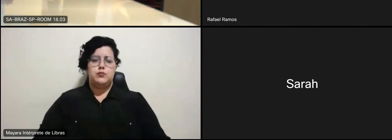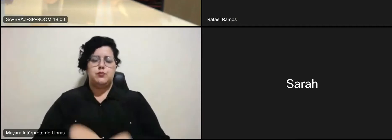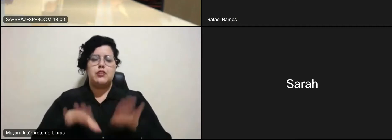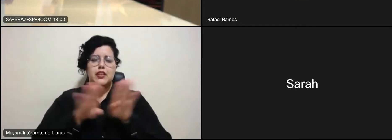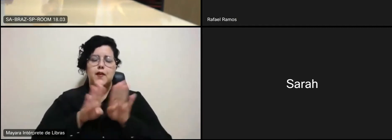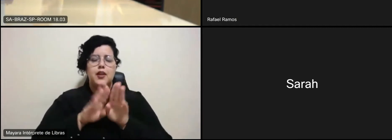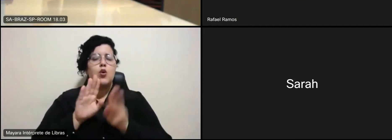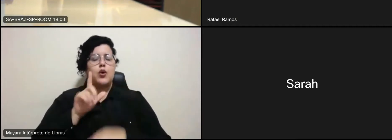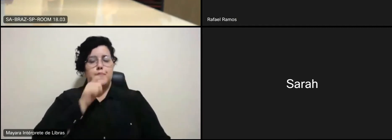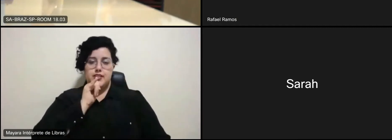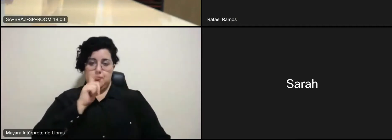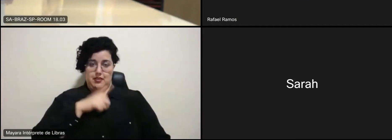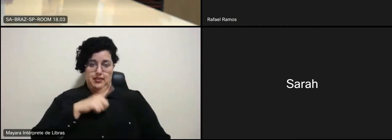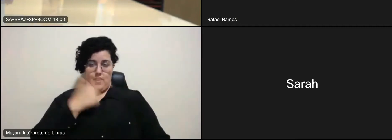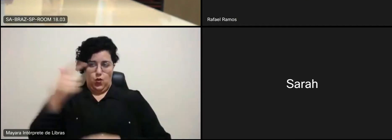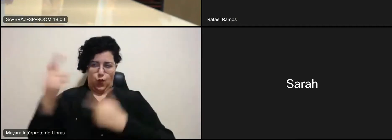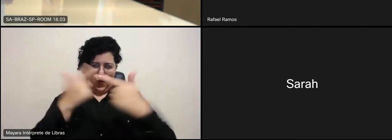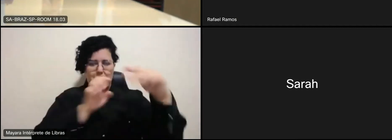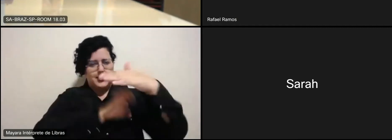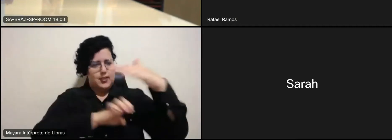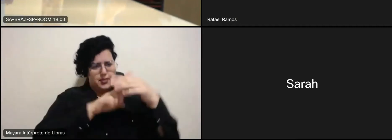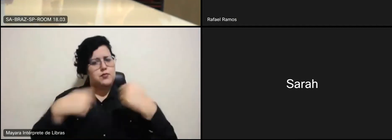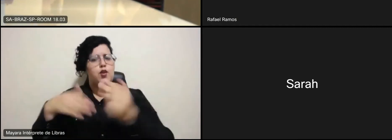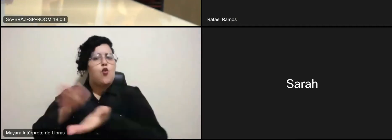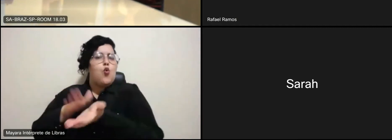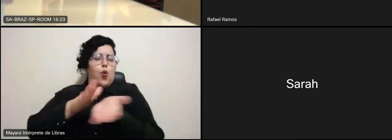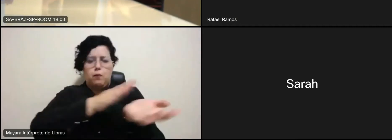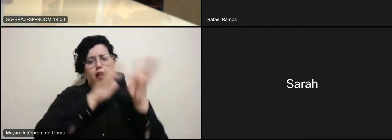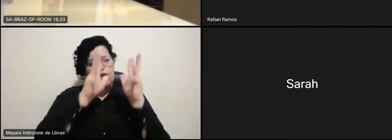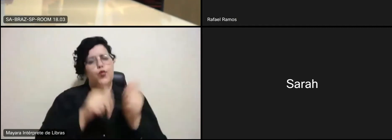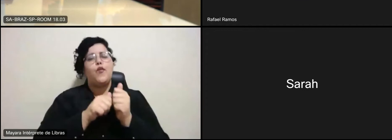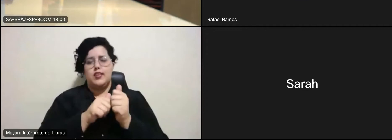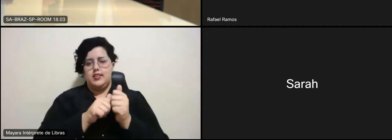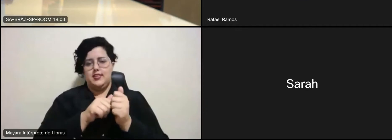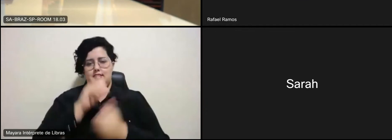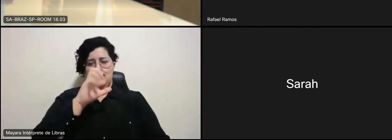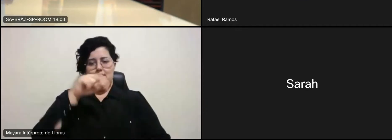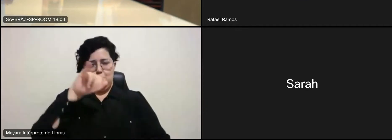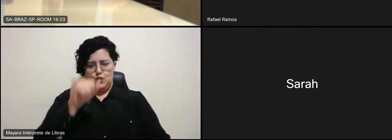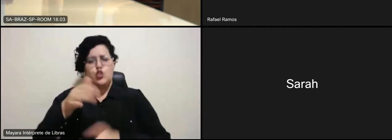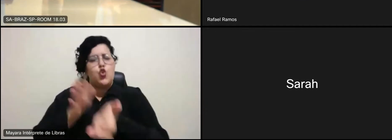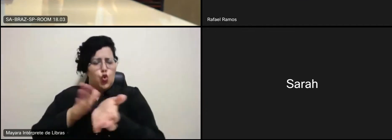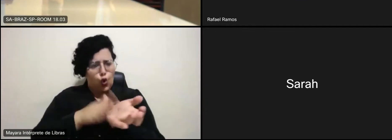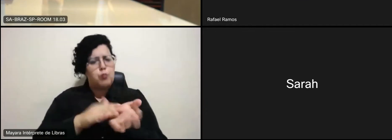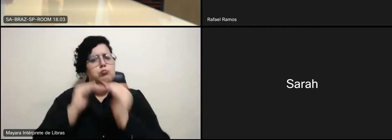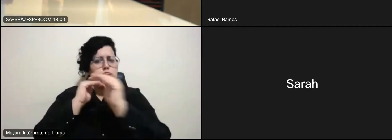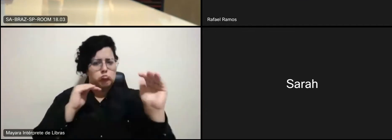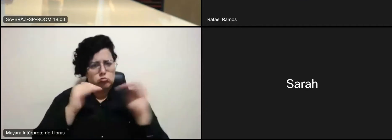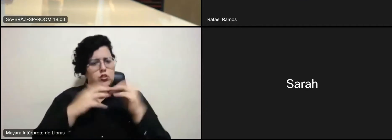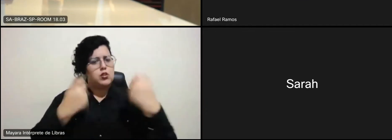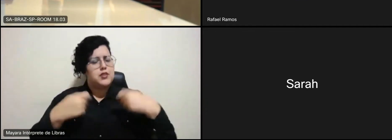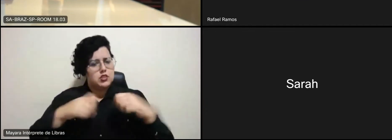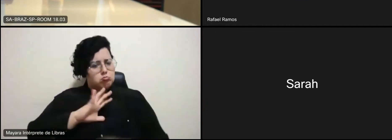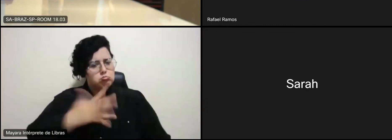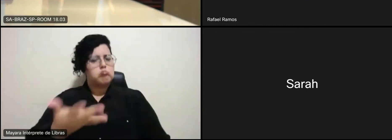outras empresas possam cobrar as outras empresas, né? Que o CNPJ cobre CNPJ ações